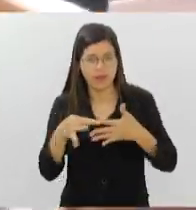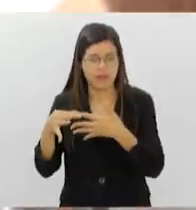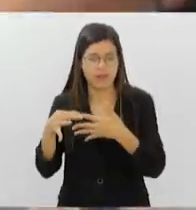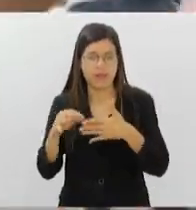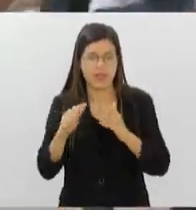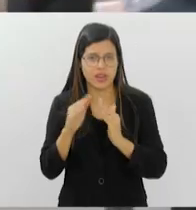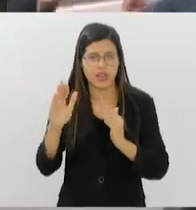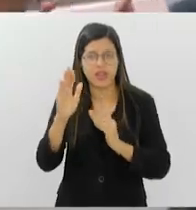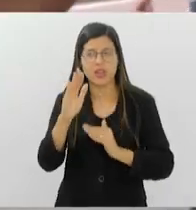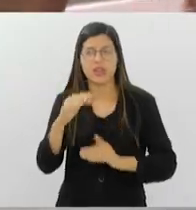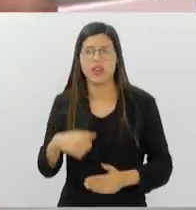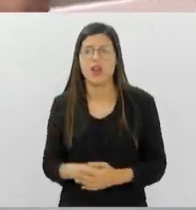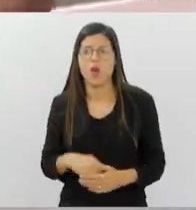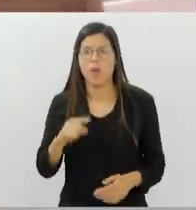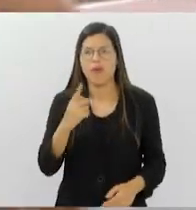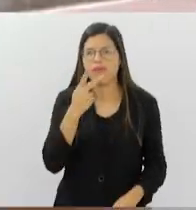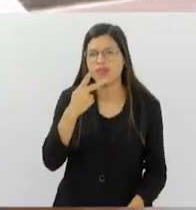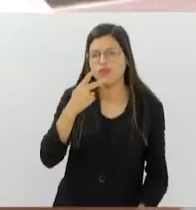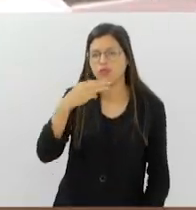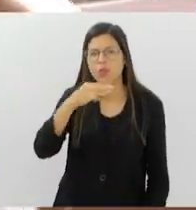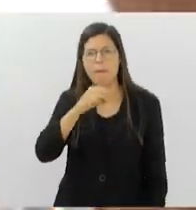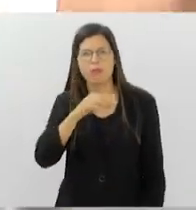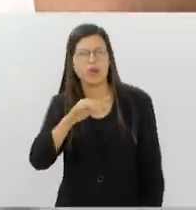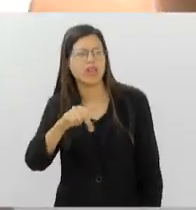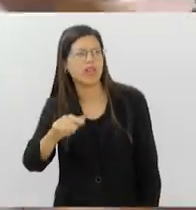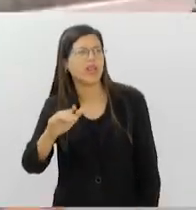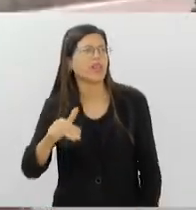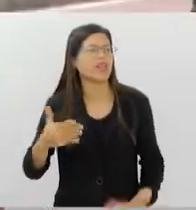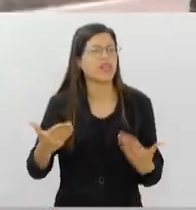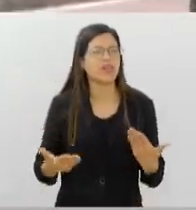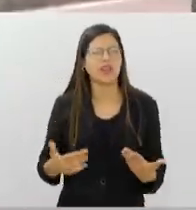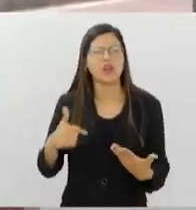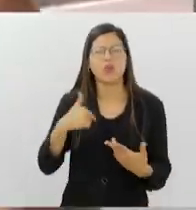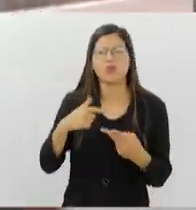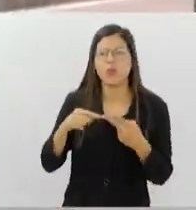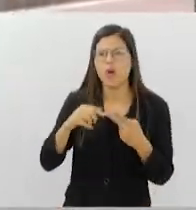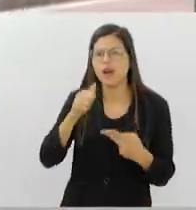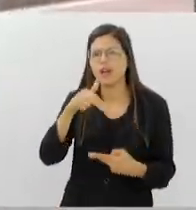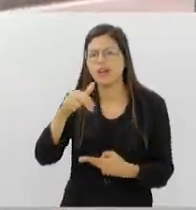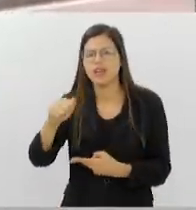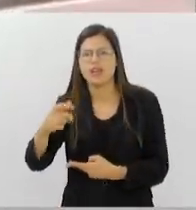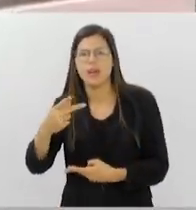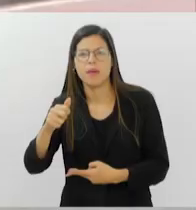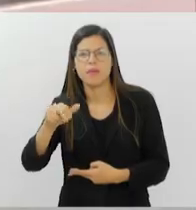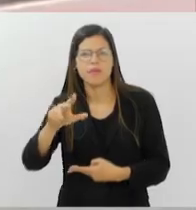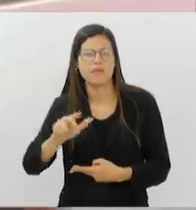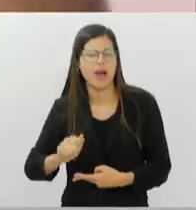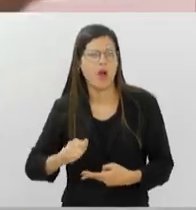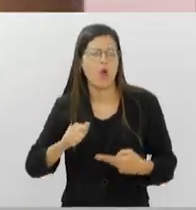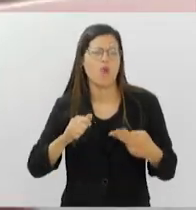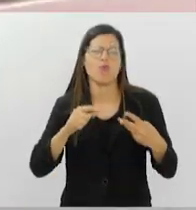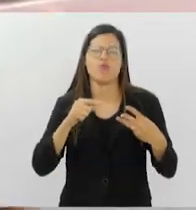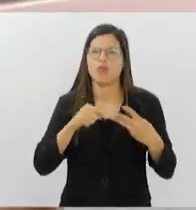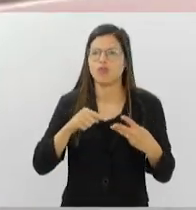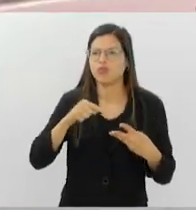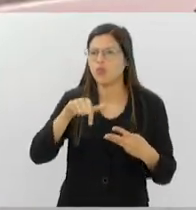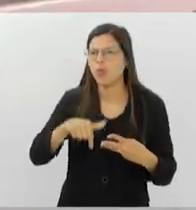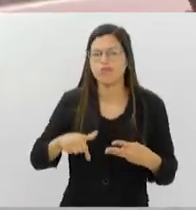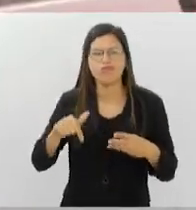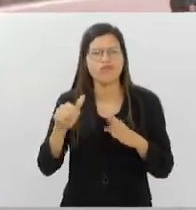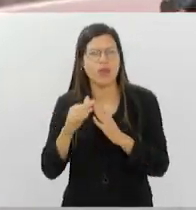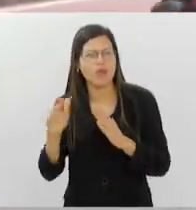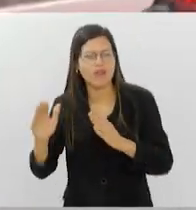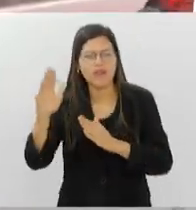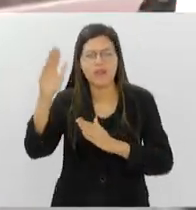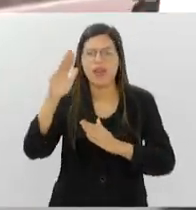um me dizia eu sou Monique Nix eu sou do Manguinhos aí outra diz eu sou Ana Paula Lisboa e sou da Maré eu sou o Geovan Martins e